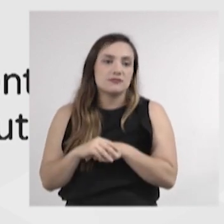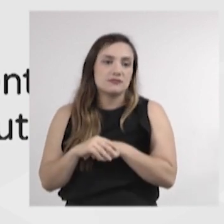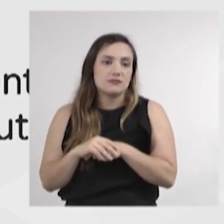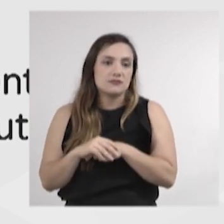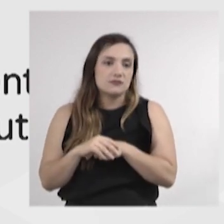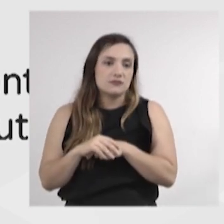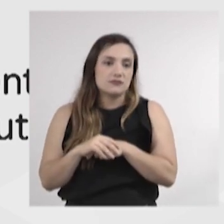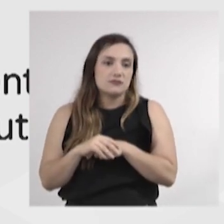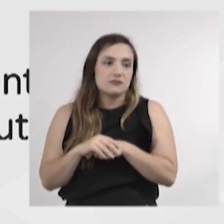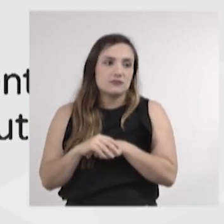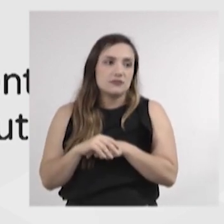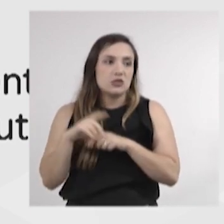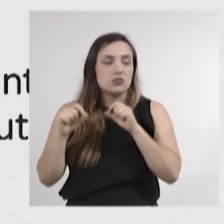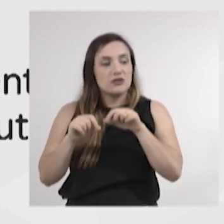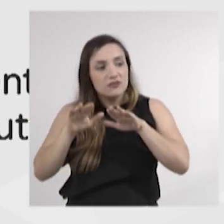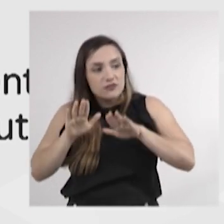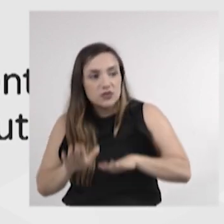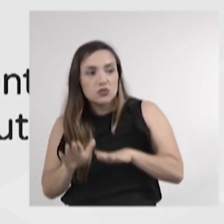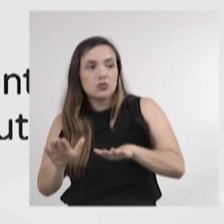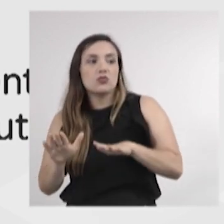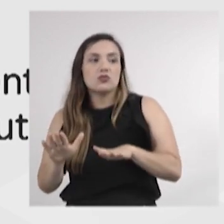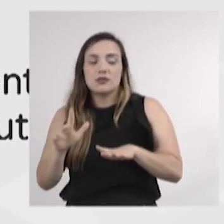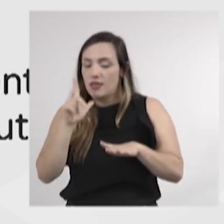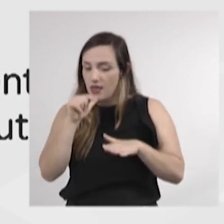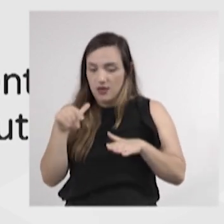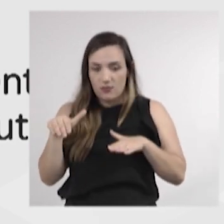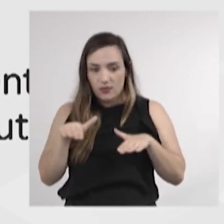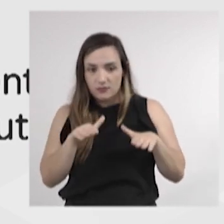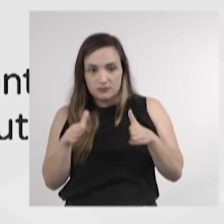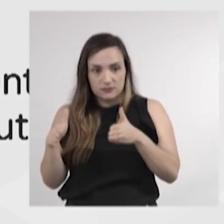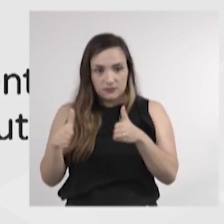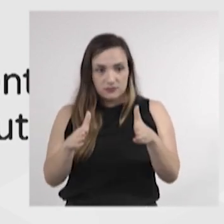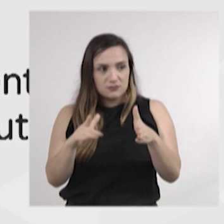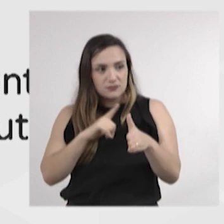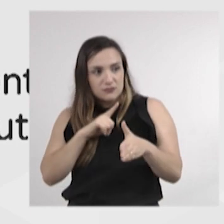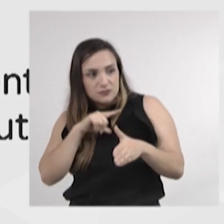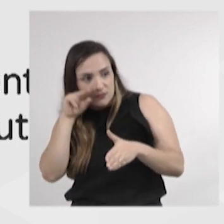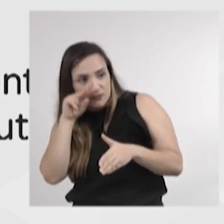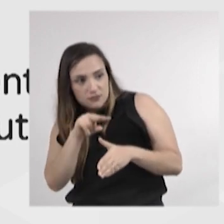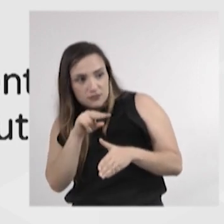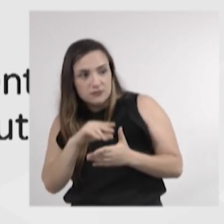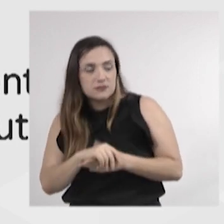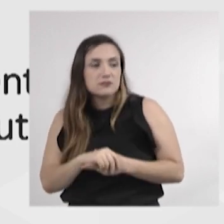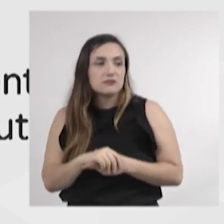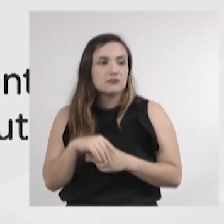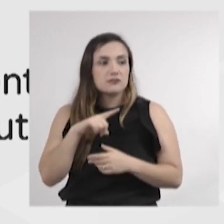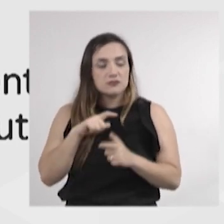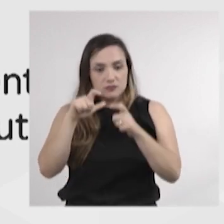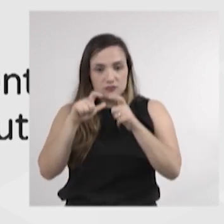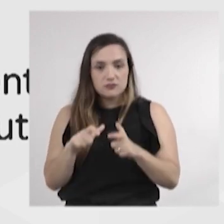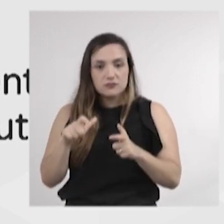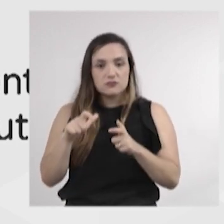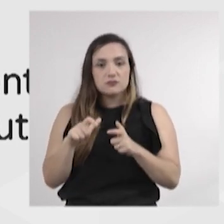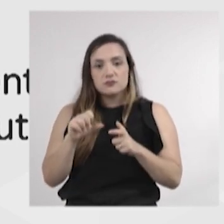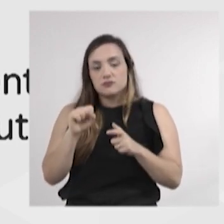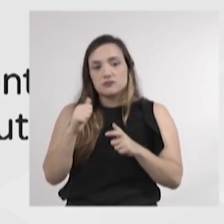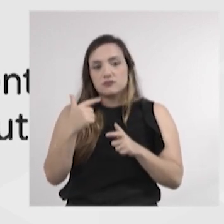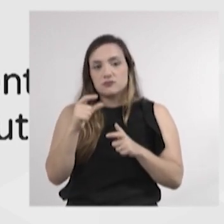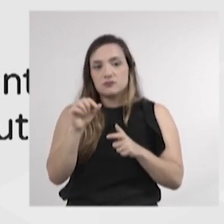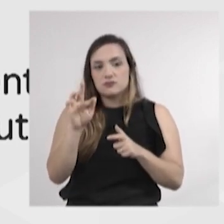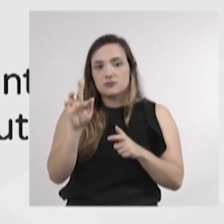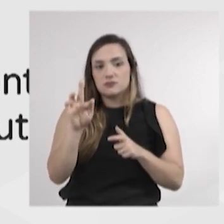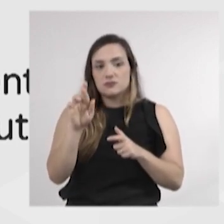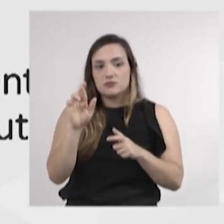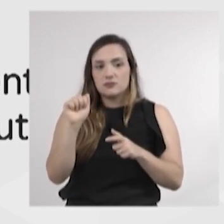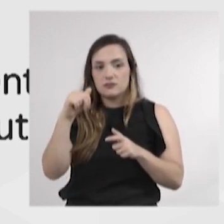monitorar o que sai para saber o que fica retido dentro do reservatório. Então, aquela estação ali, Itaipu jusante, temos uma estação no São Francisco Verdadeiro, que é